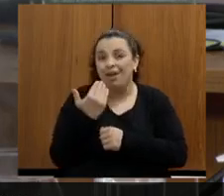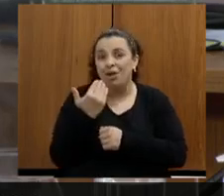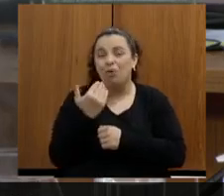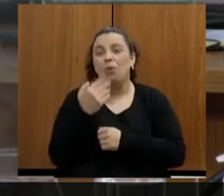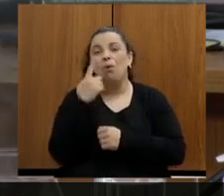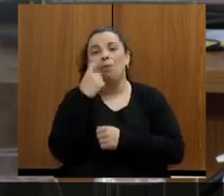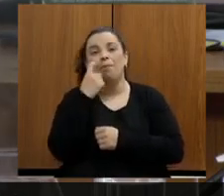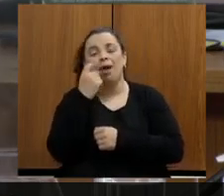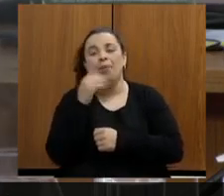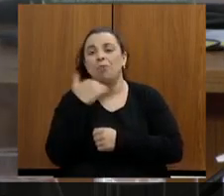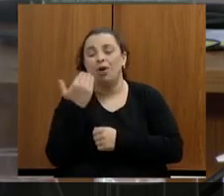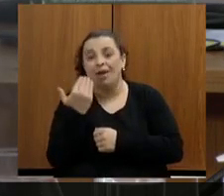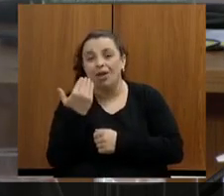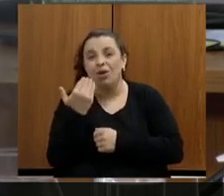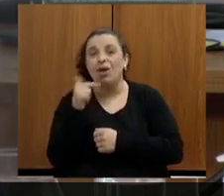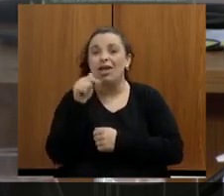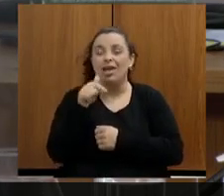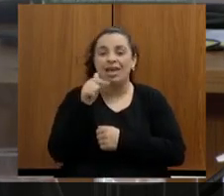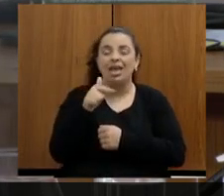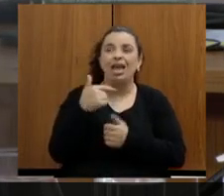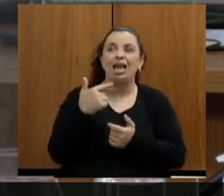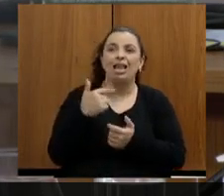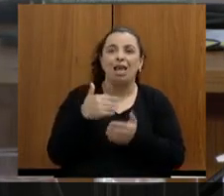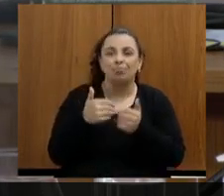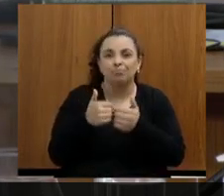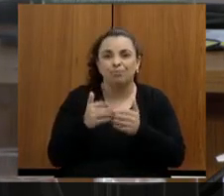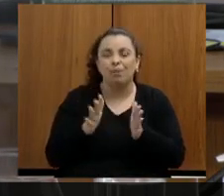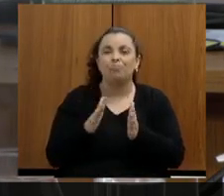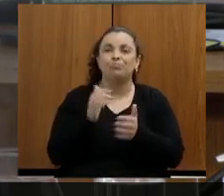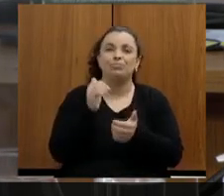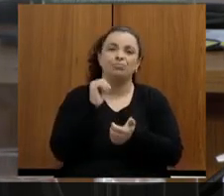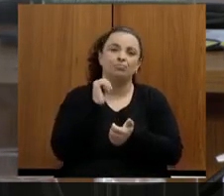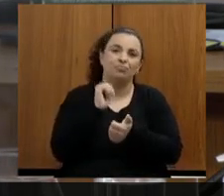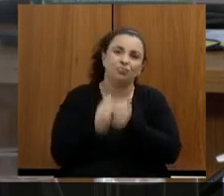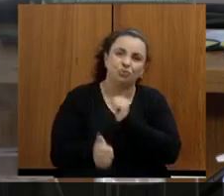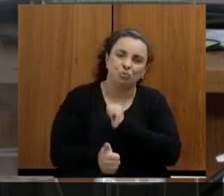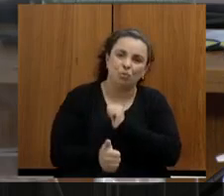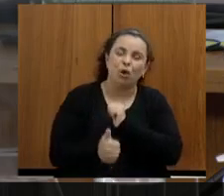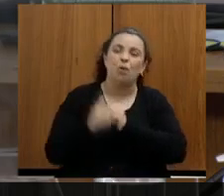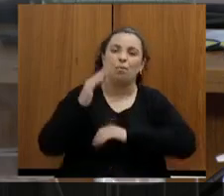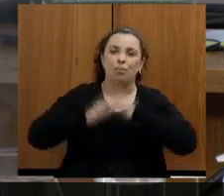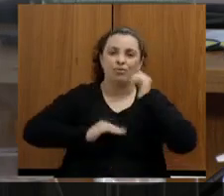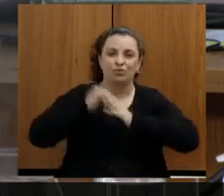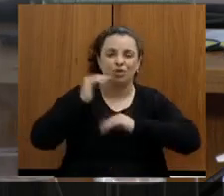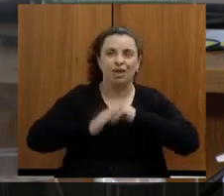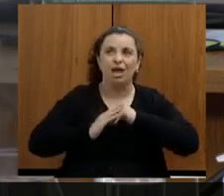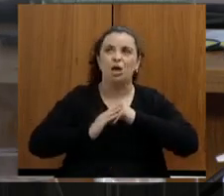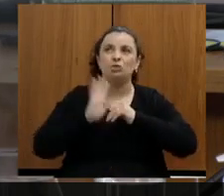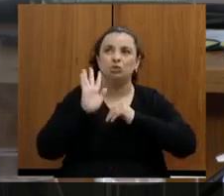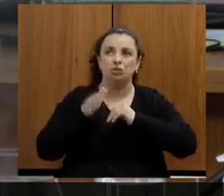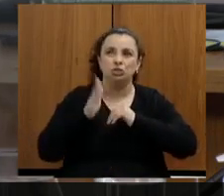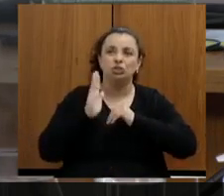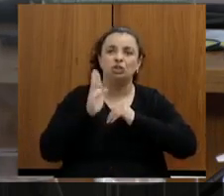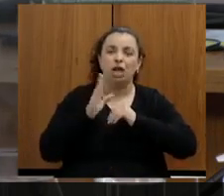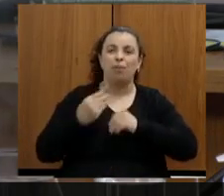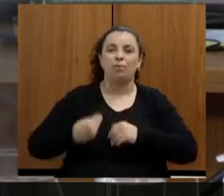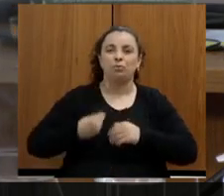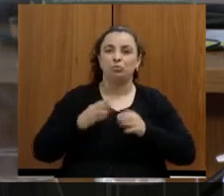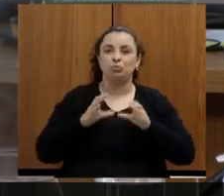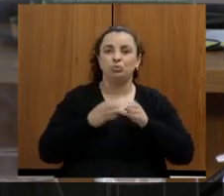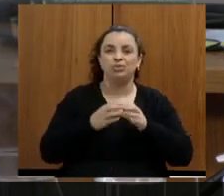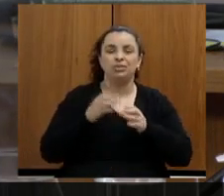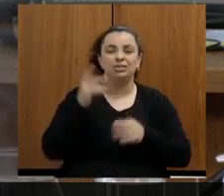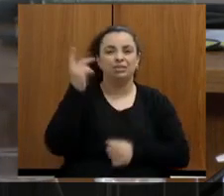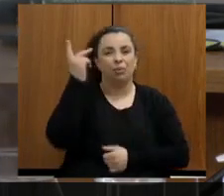futebol né goleiro João Leite jogou no São Paulo né jovem ainda